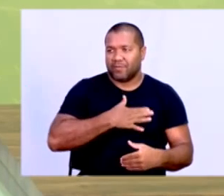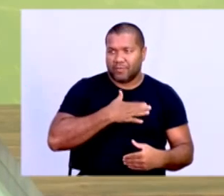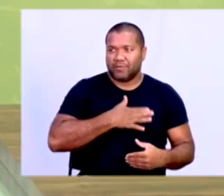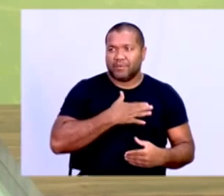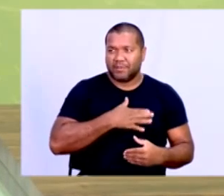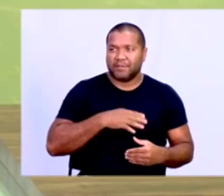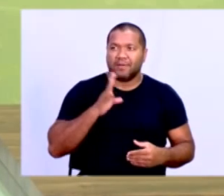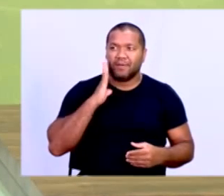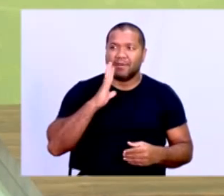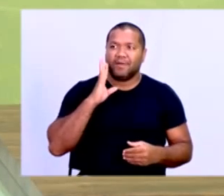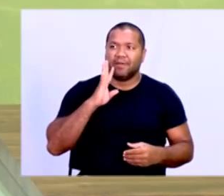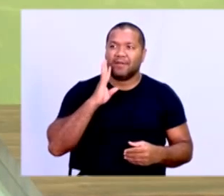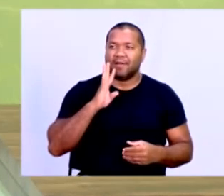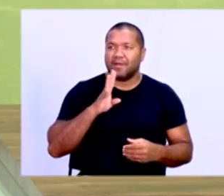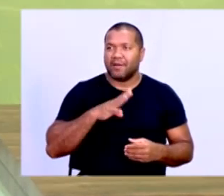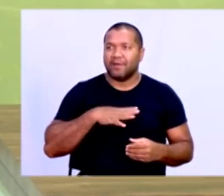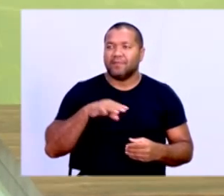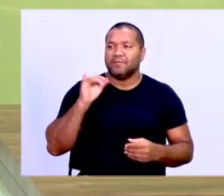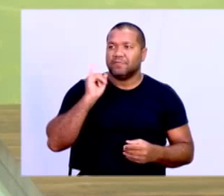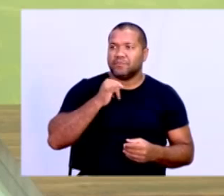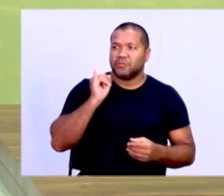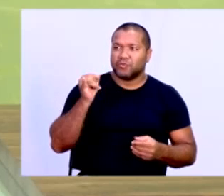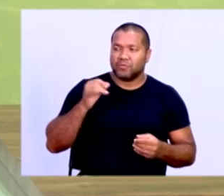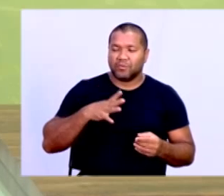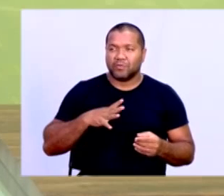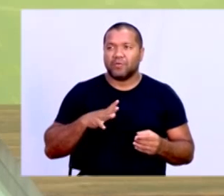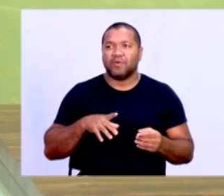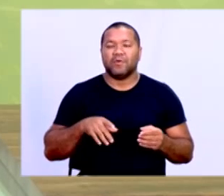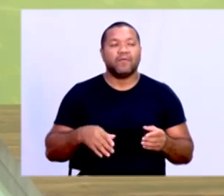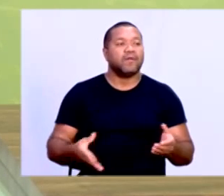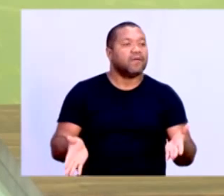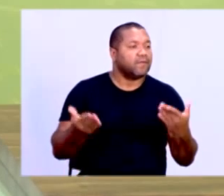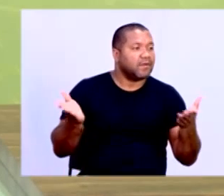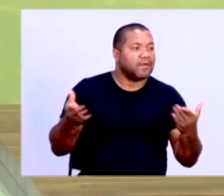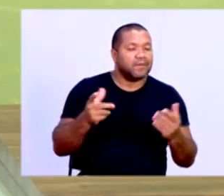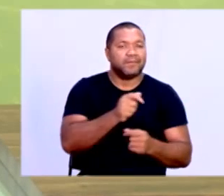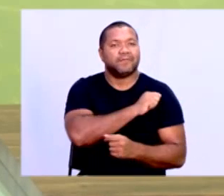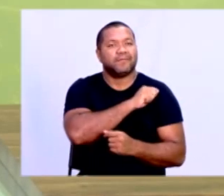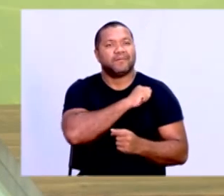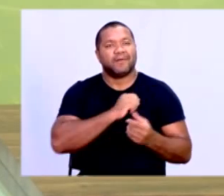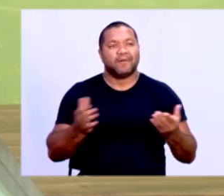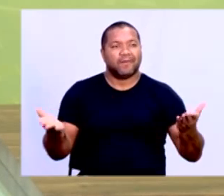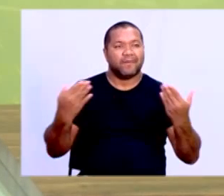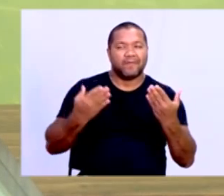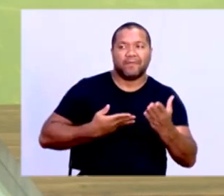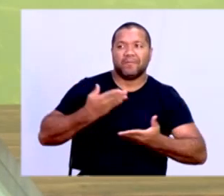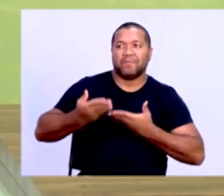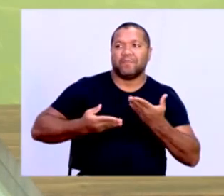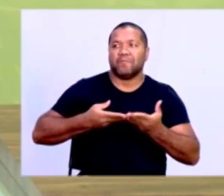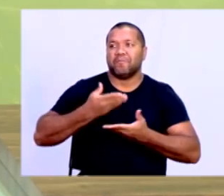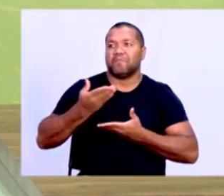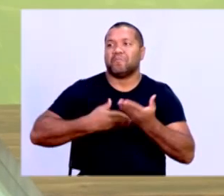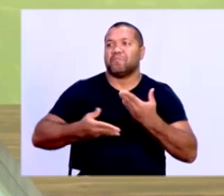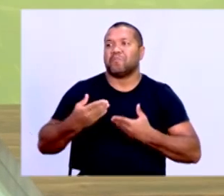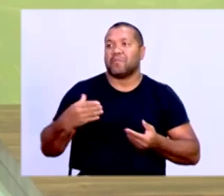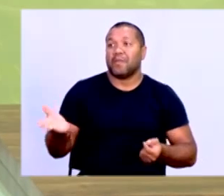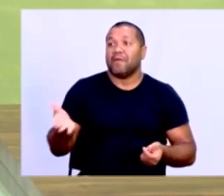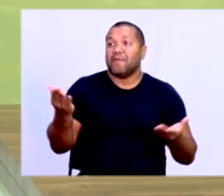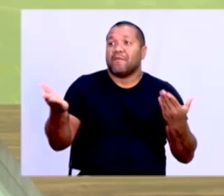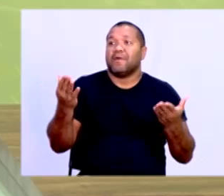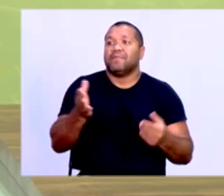achei legal os tutores, né, incentivarem os alunos, levarem os alunos